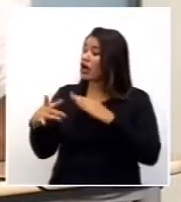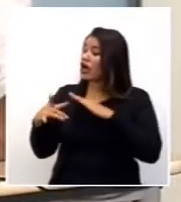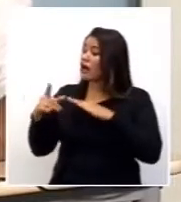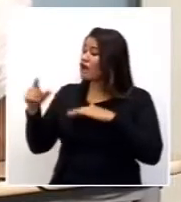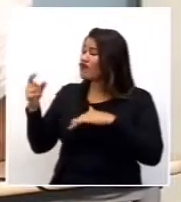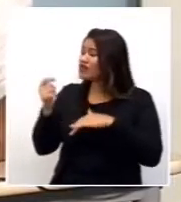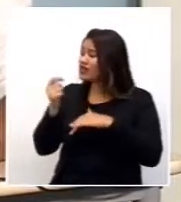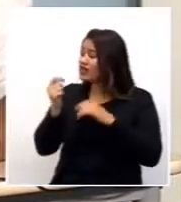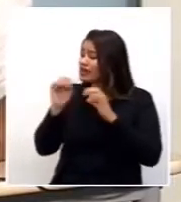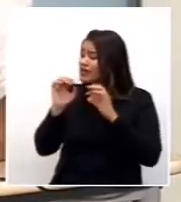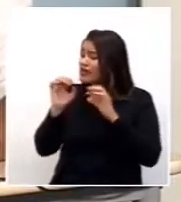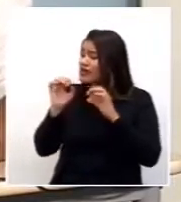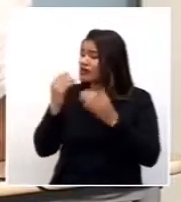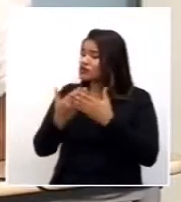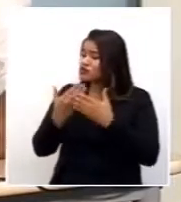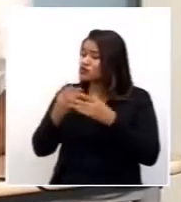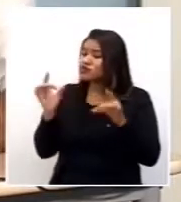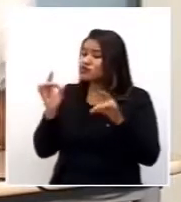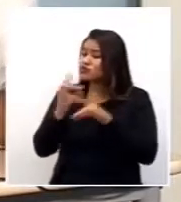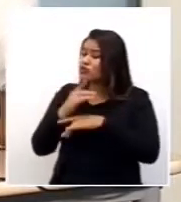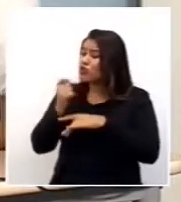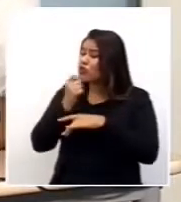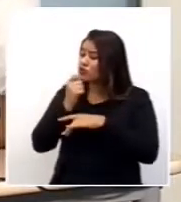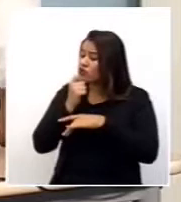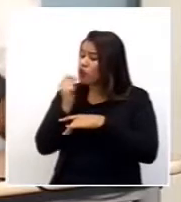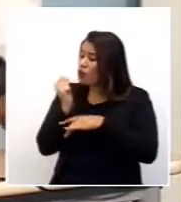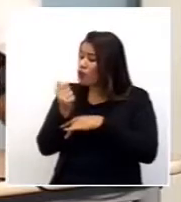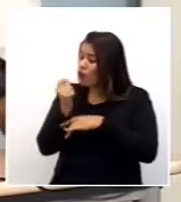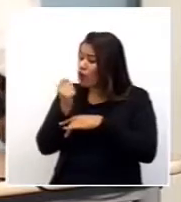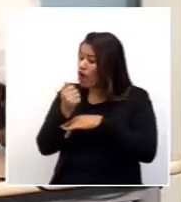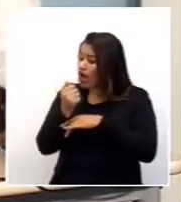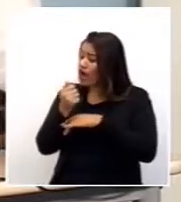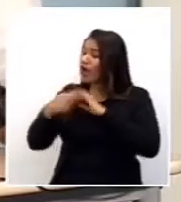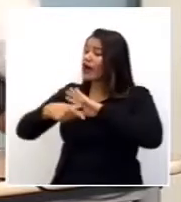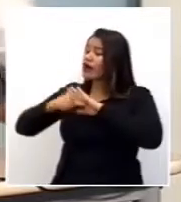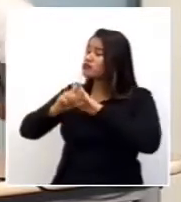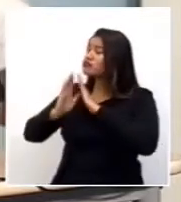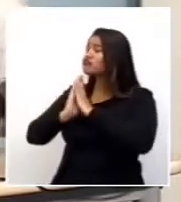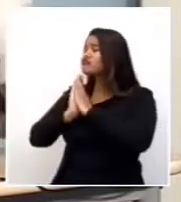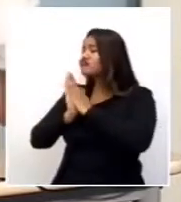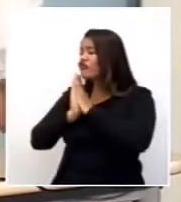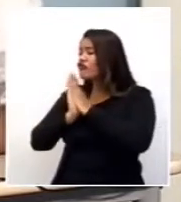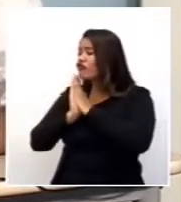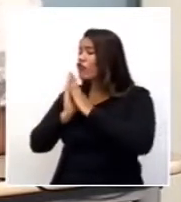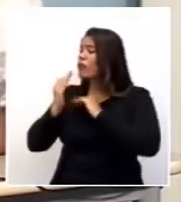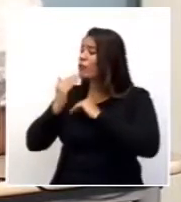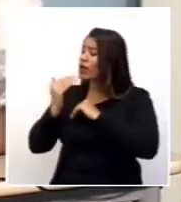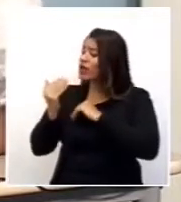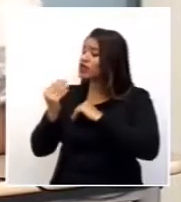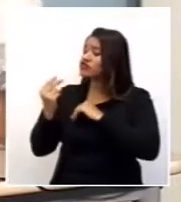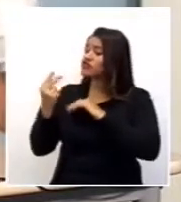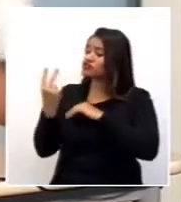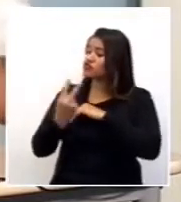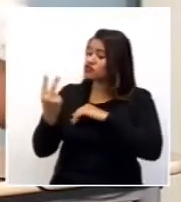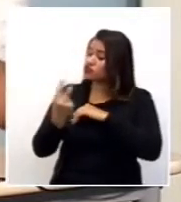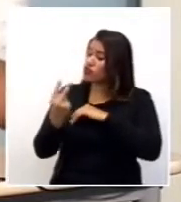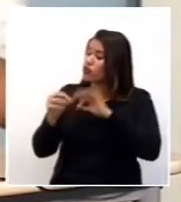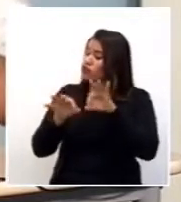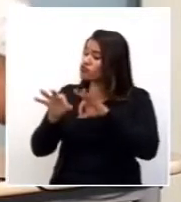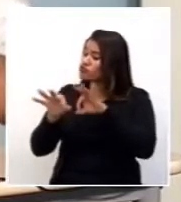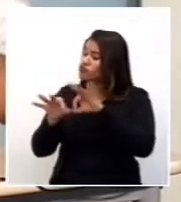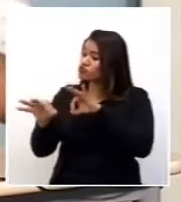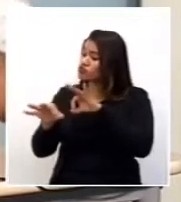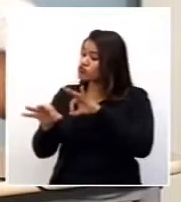finais, vou pedir para você pedir para os alunos já se organizarem em duplas, tá? Ou em duas